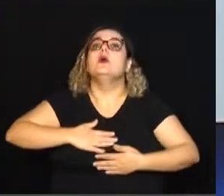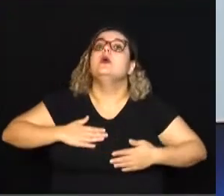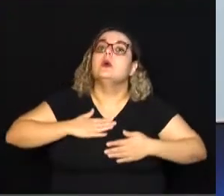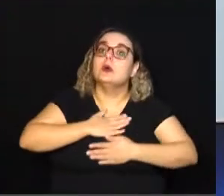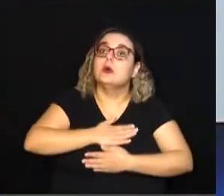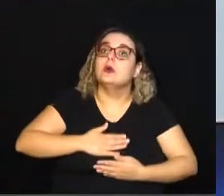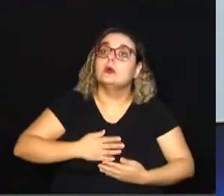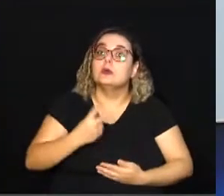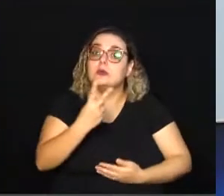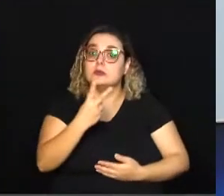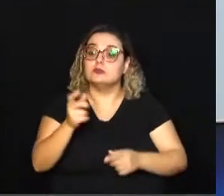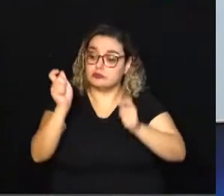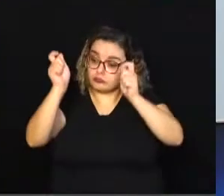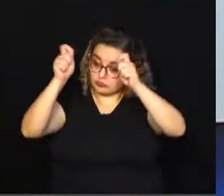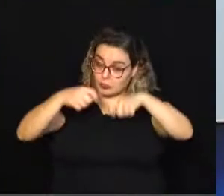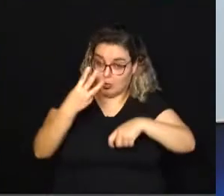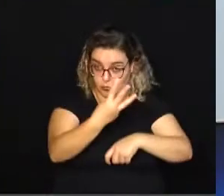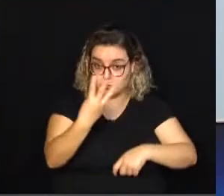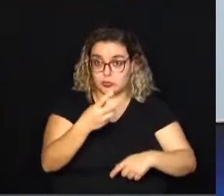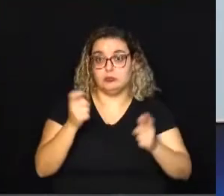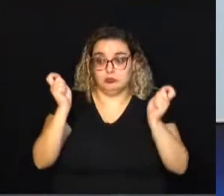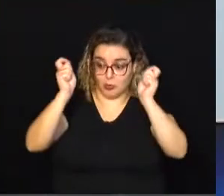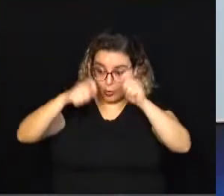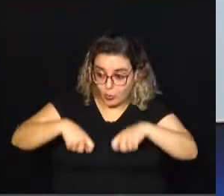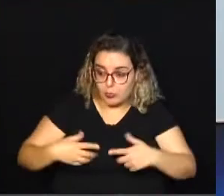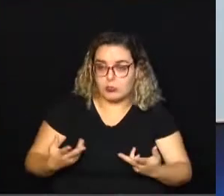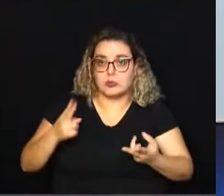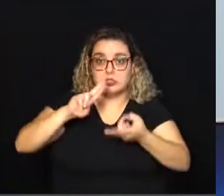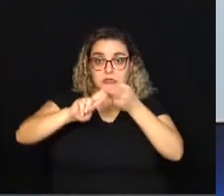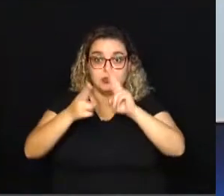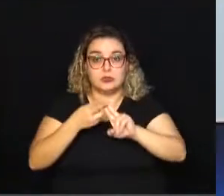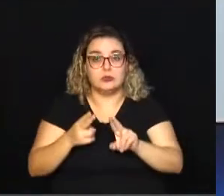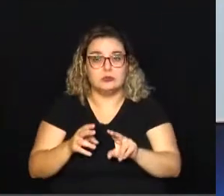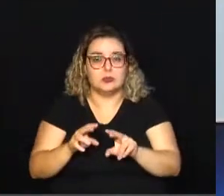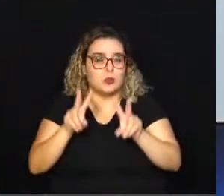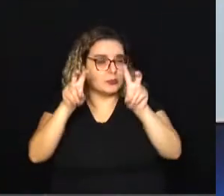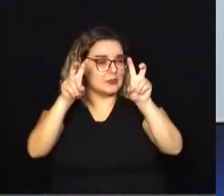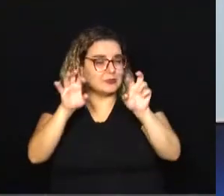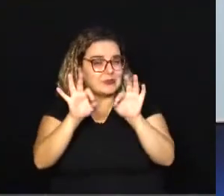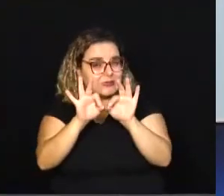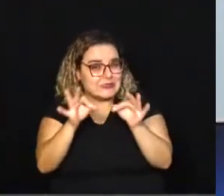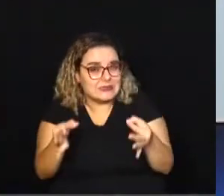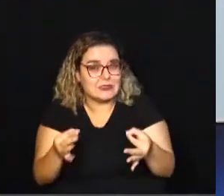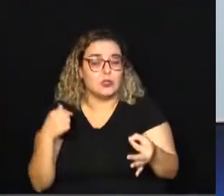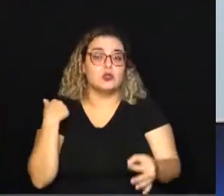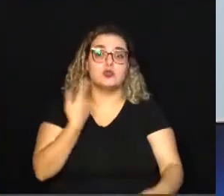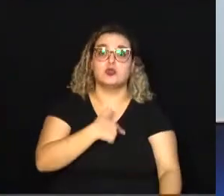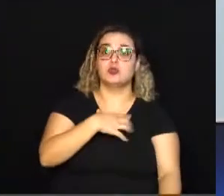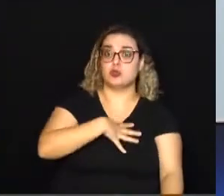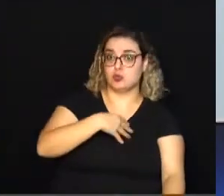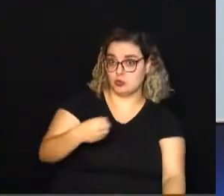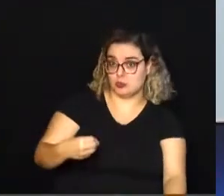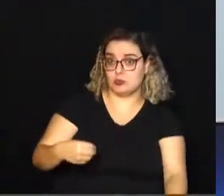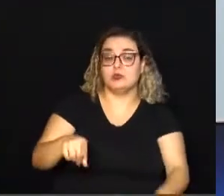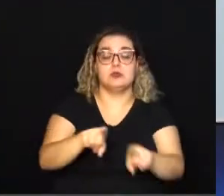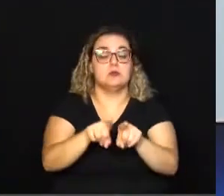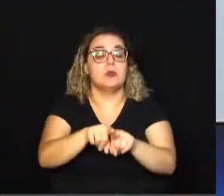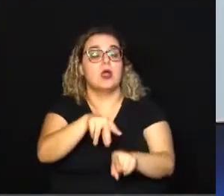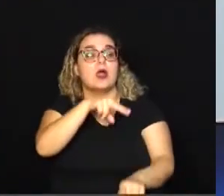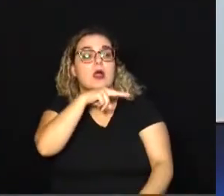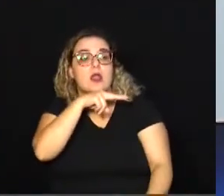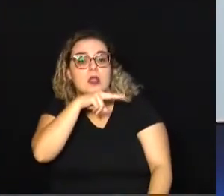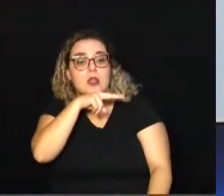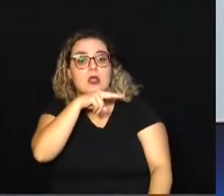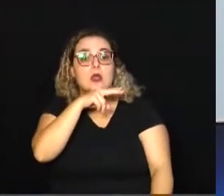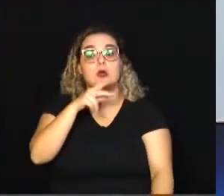tão competentes como vocês, um assunto tão delicado que envolve os nossos filhos e netos. Os nossos mestres